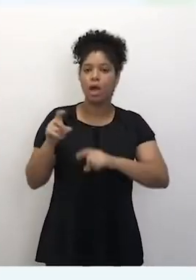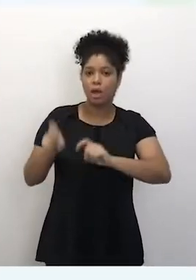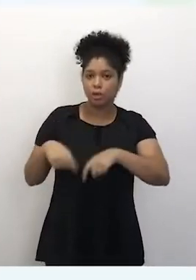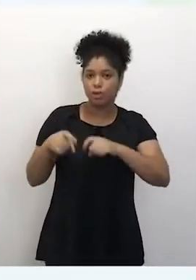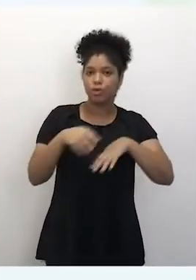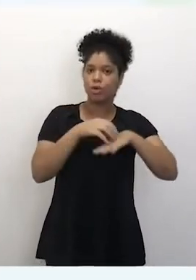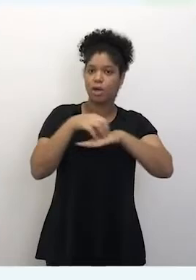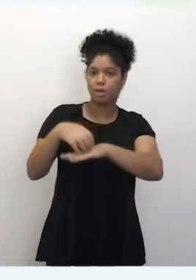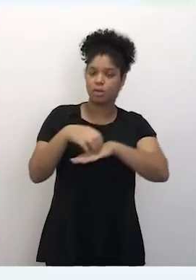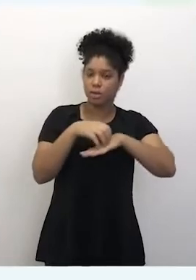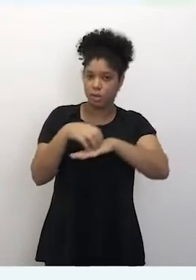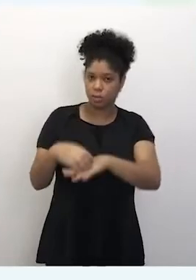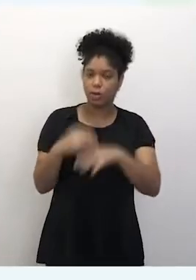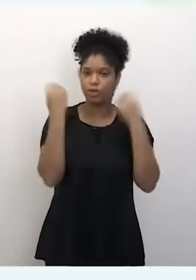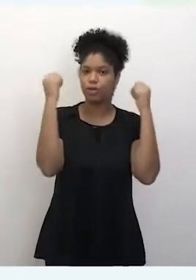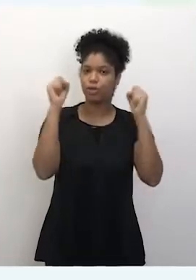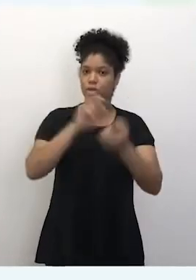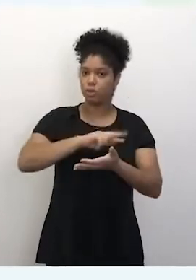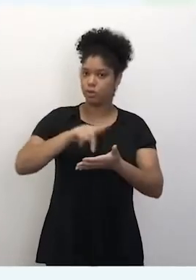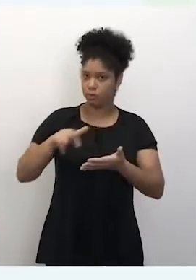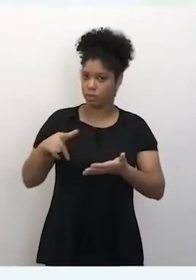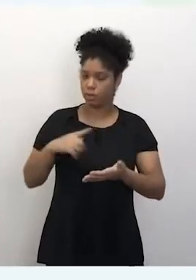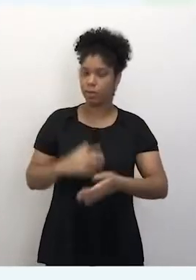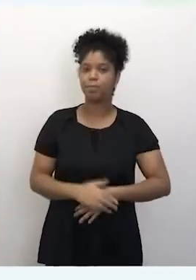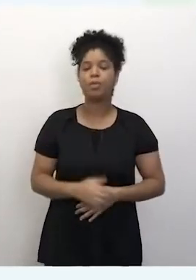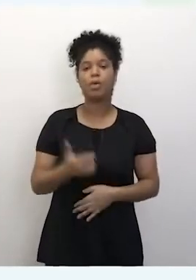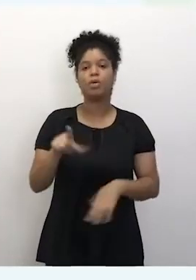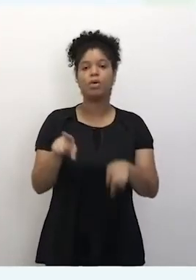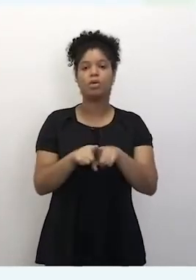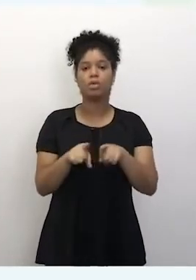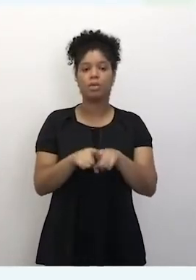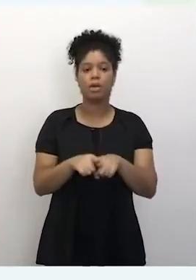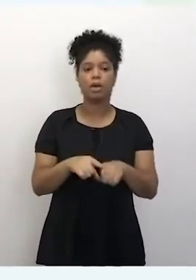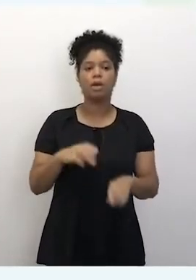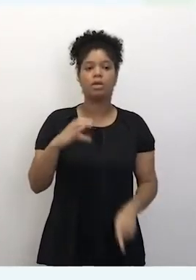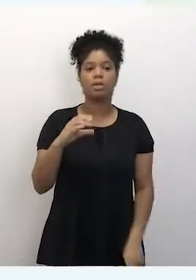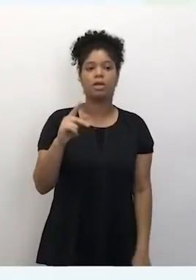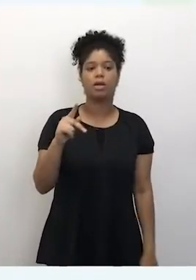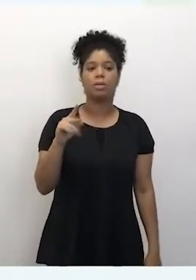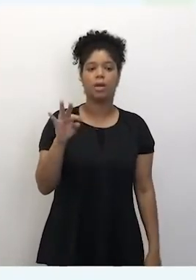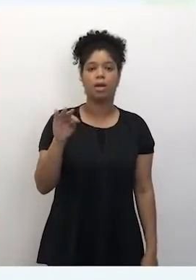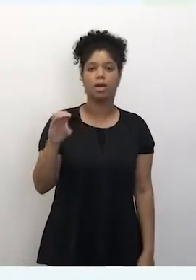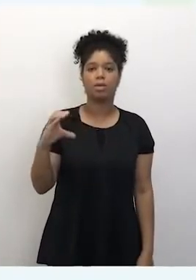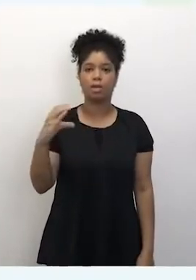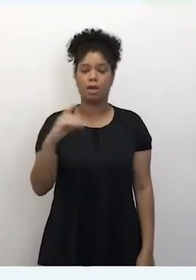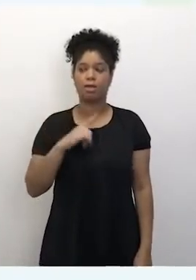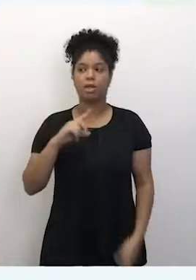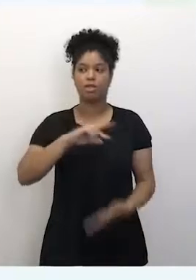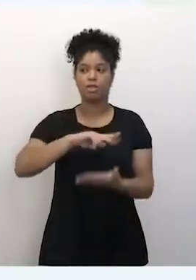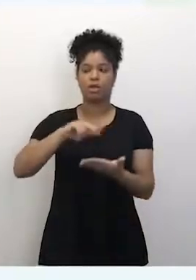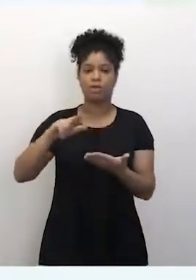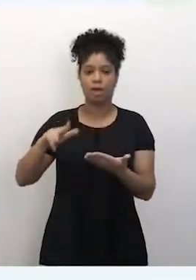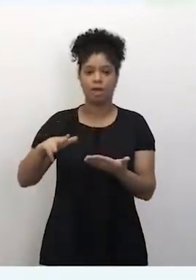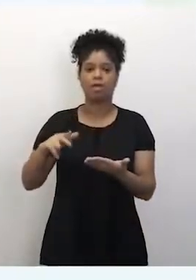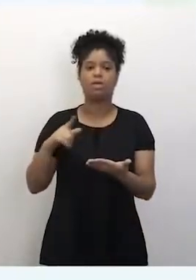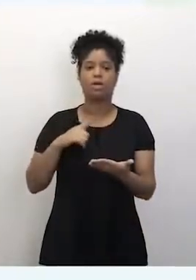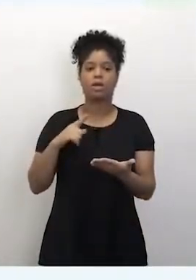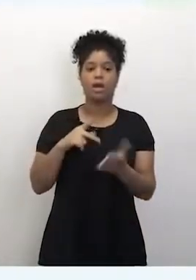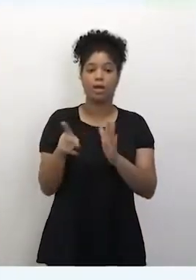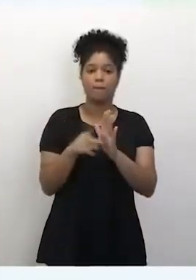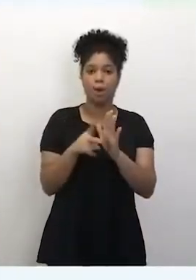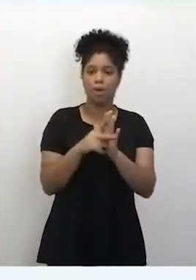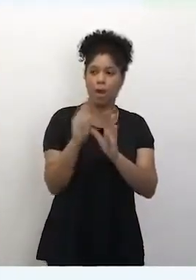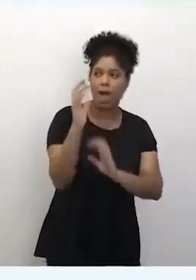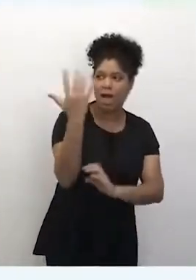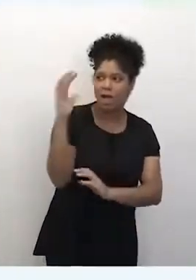transportes, indústria, entre outros. Além disso, no CPTEC são desenvolvidas atividades nas áreas de